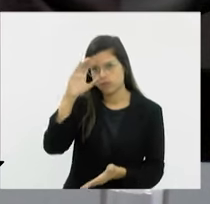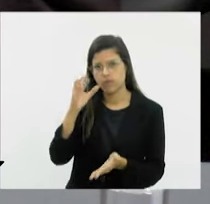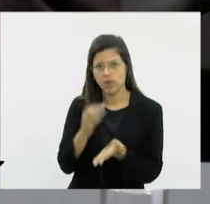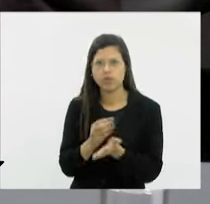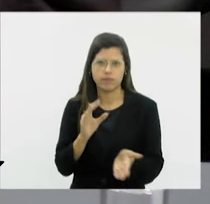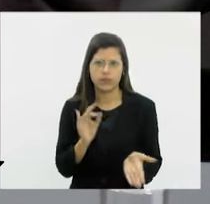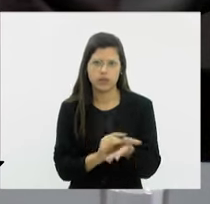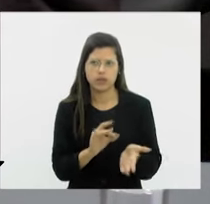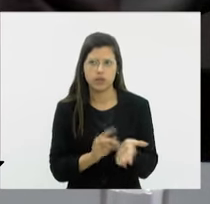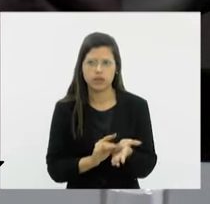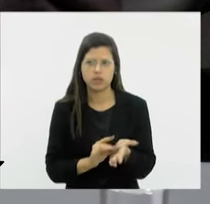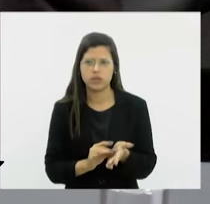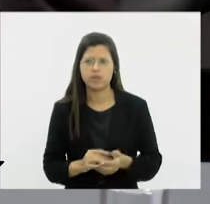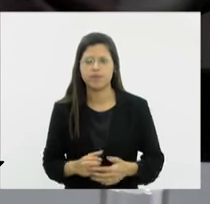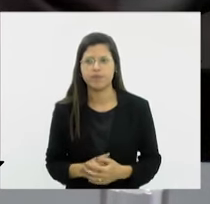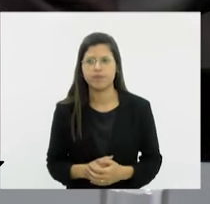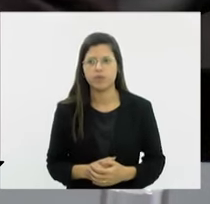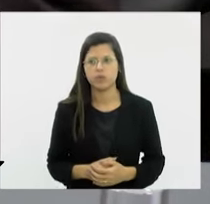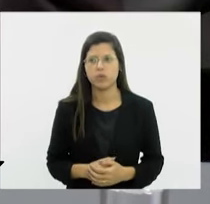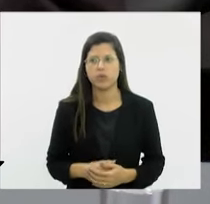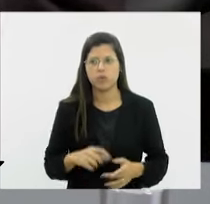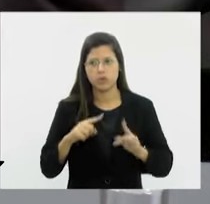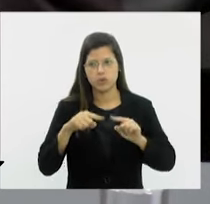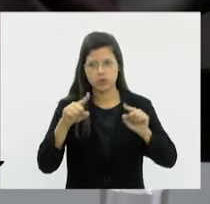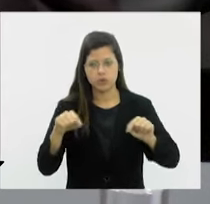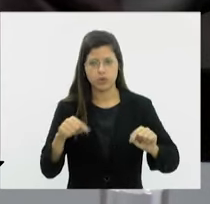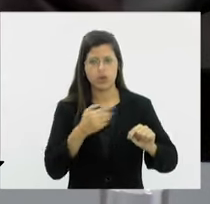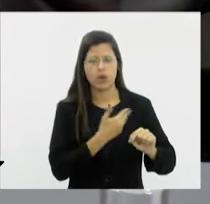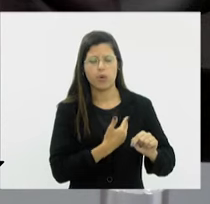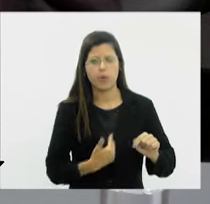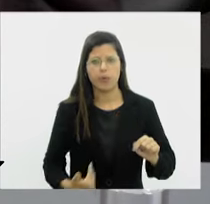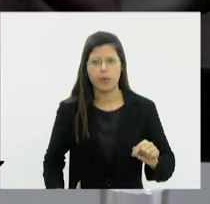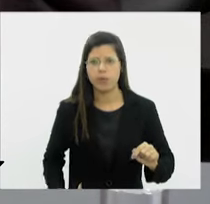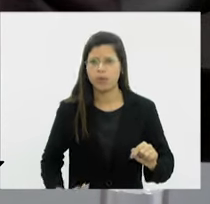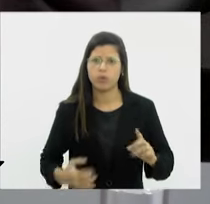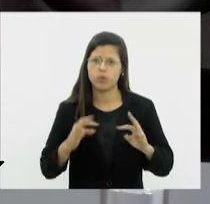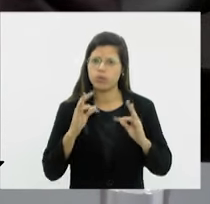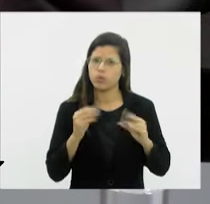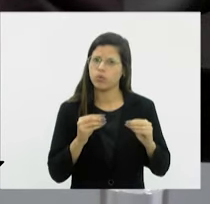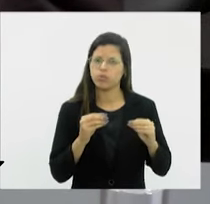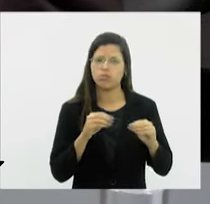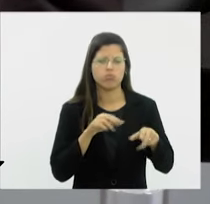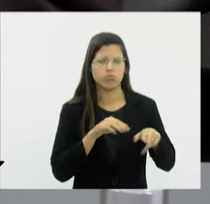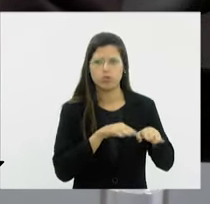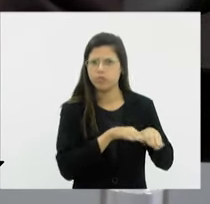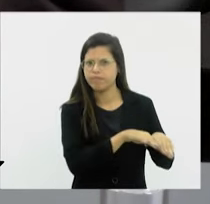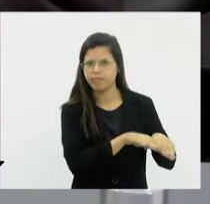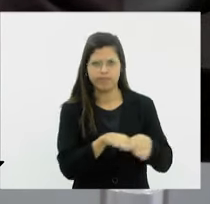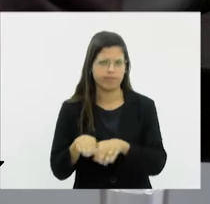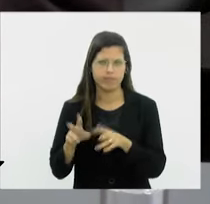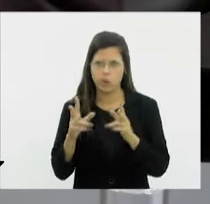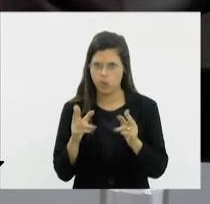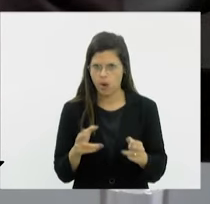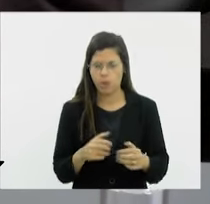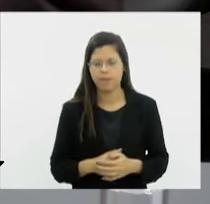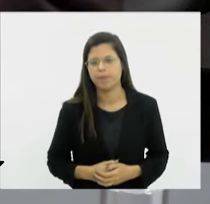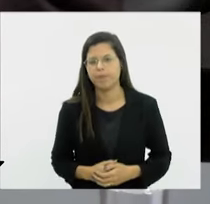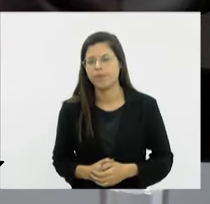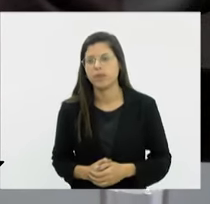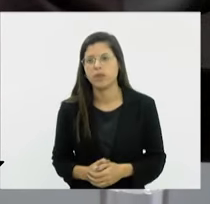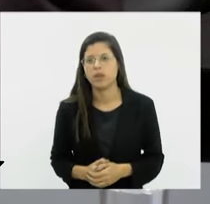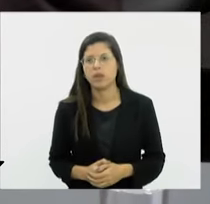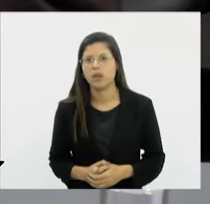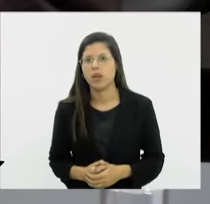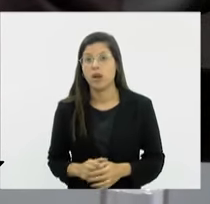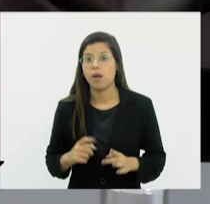verdadeira. Os funcionários públicos são todos iguais. Mas o